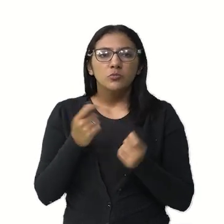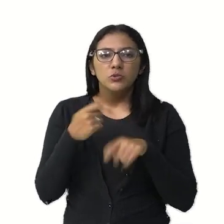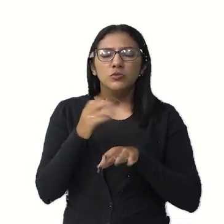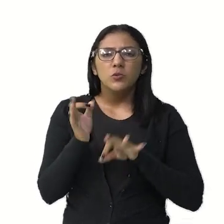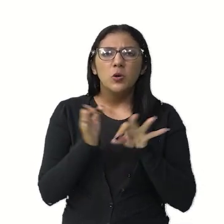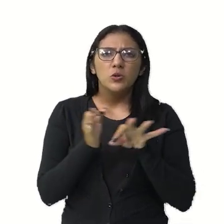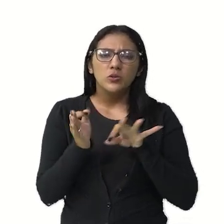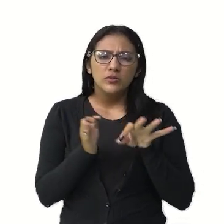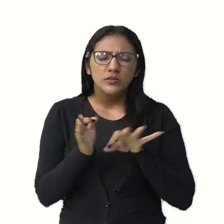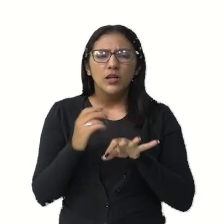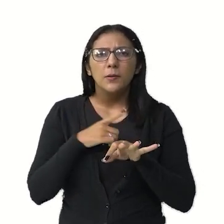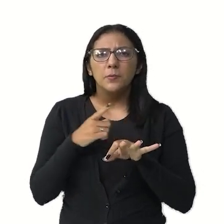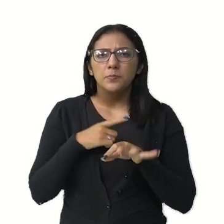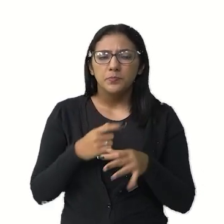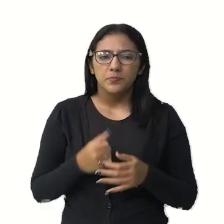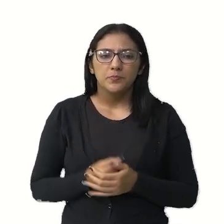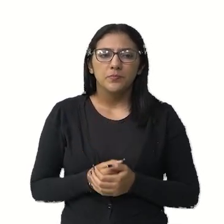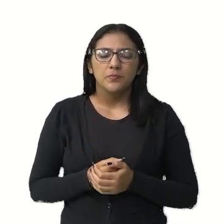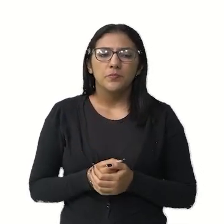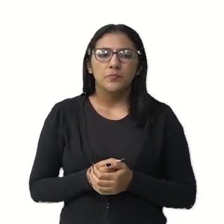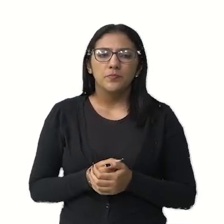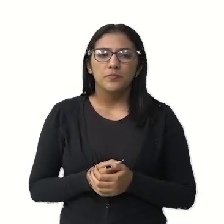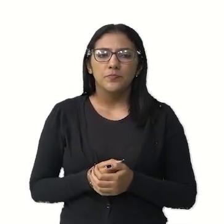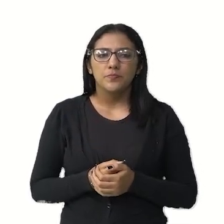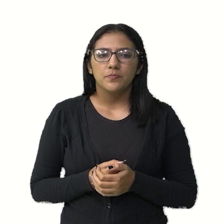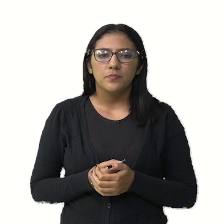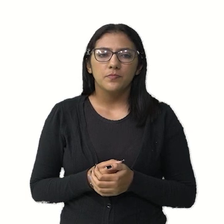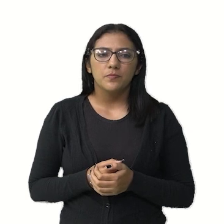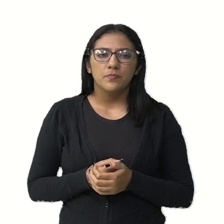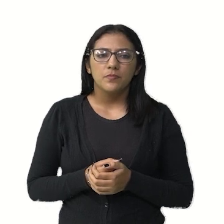será aproximadamente